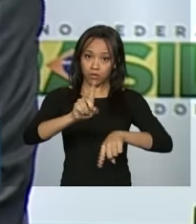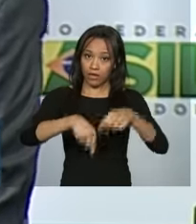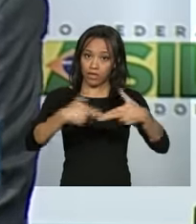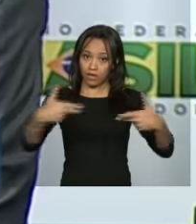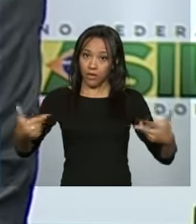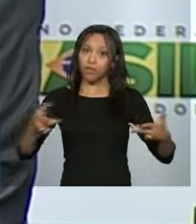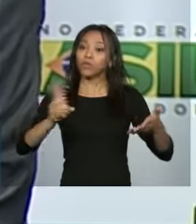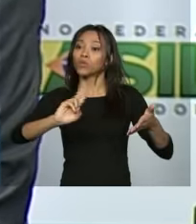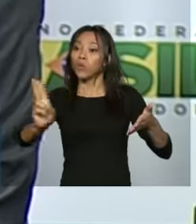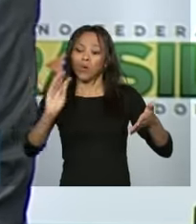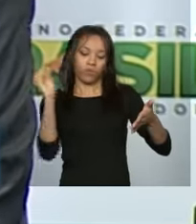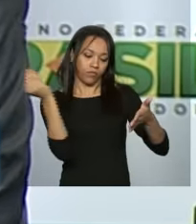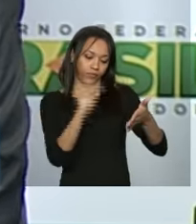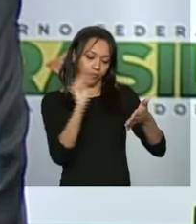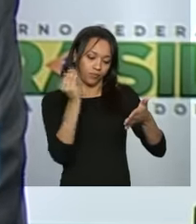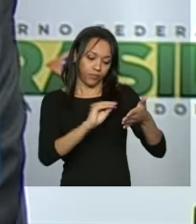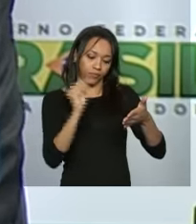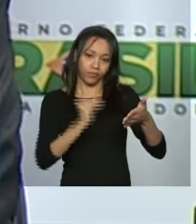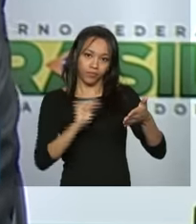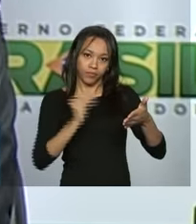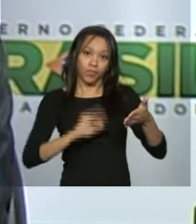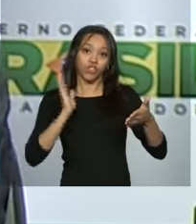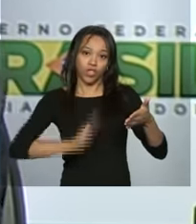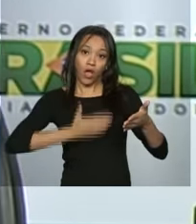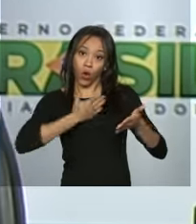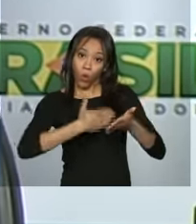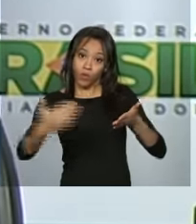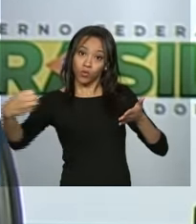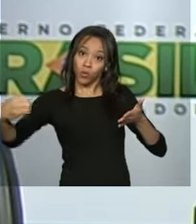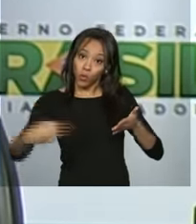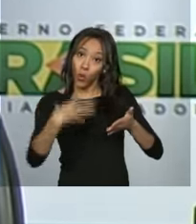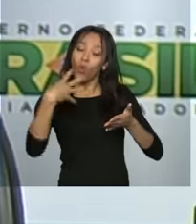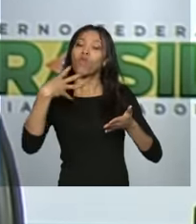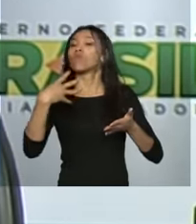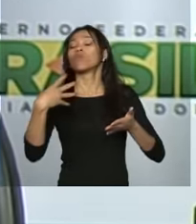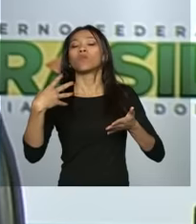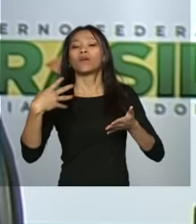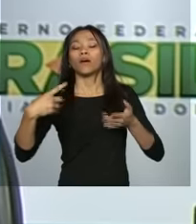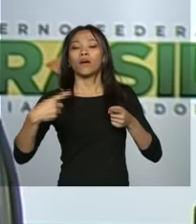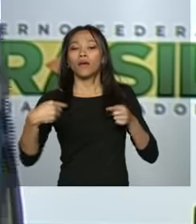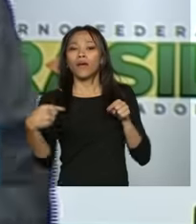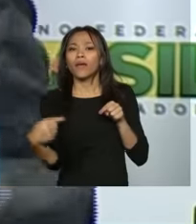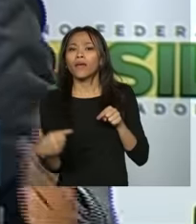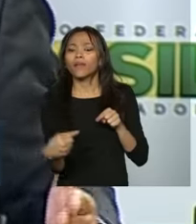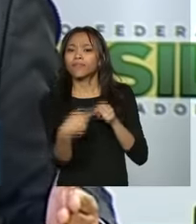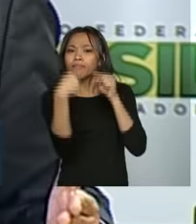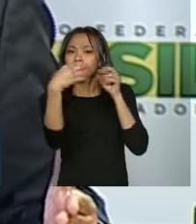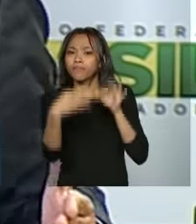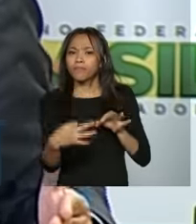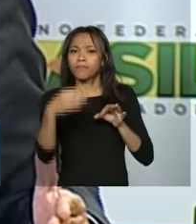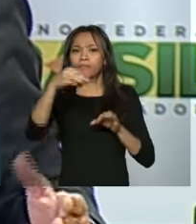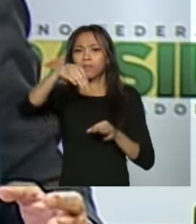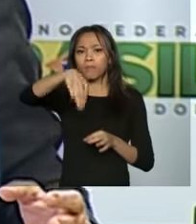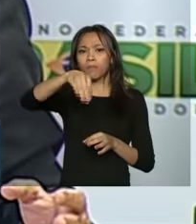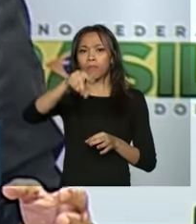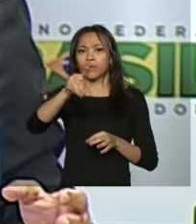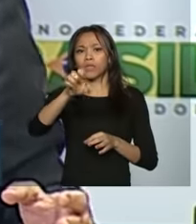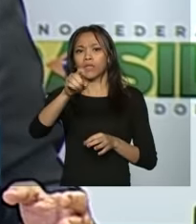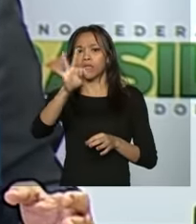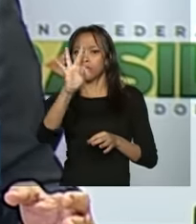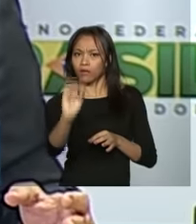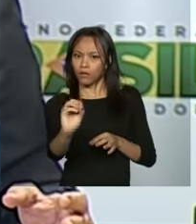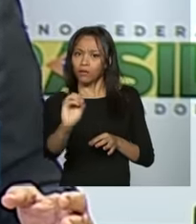ser registrados serão registrados já a partir da nova nomenclatura mas também rever o cerca de 10.000 a gente nem consegue